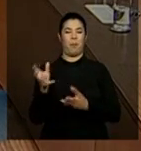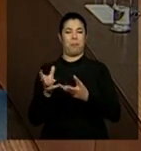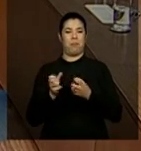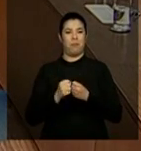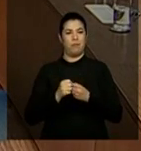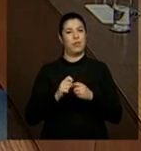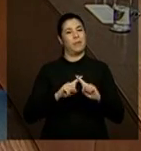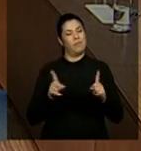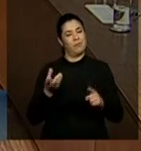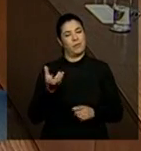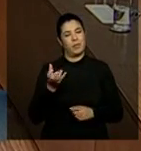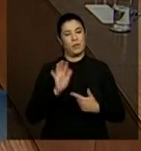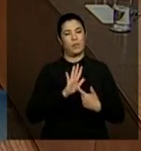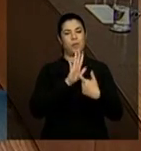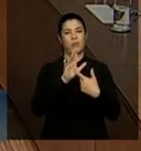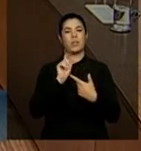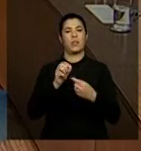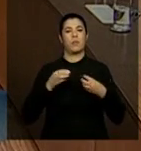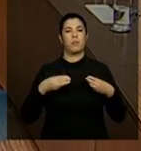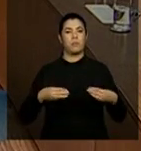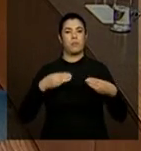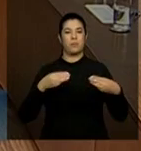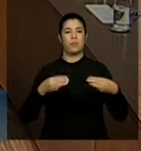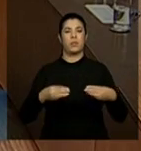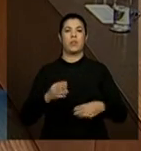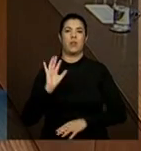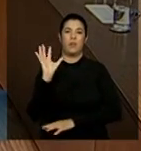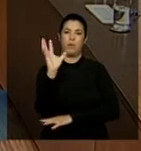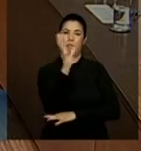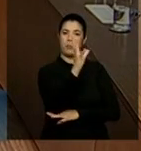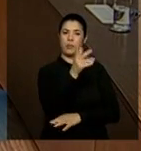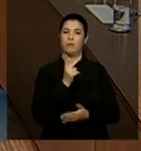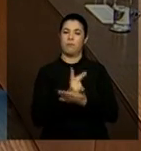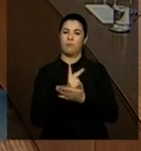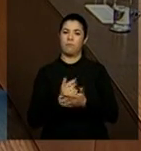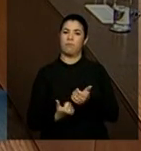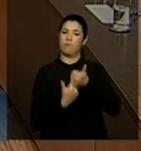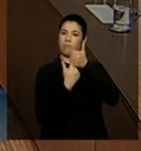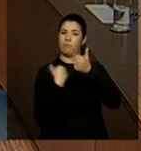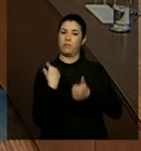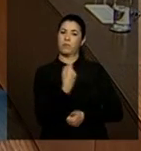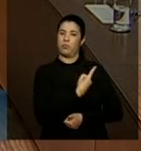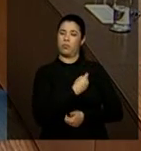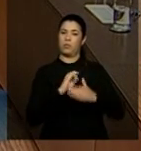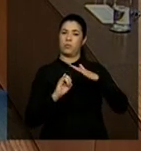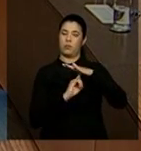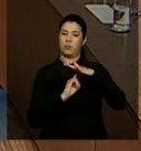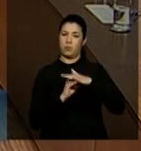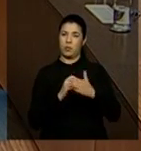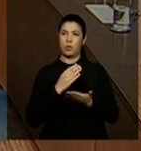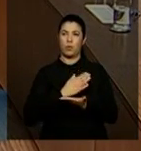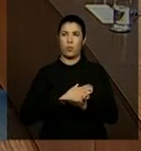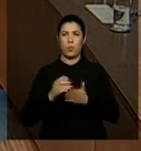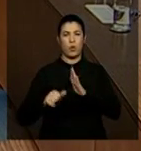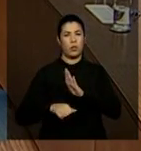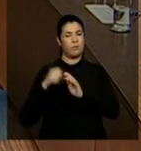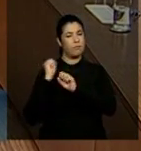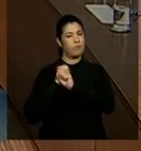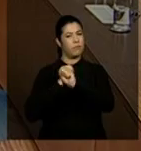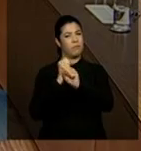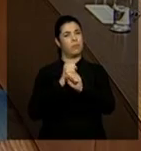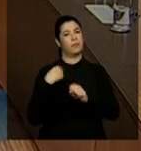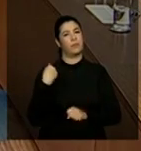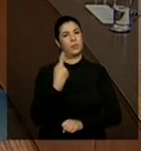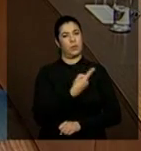Gostaria de ressaltar que o Ministério do Meio Ambiente sempre nos apoiou nesse projeto, desde os primórdios. E aí nós